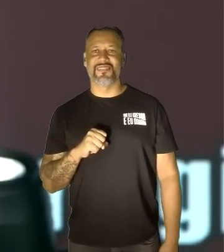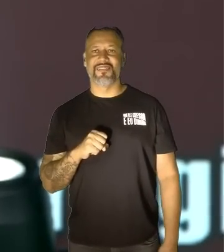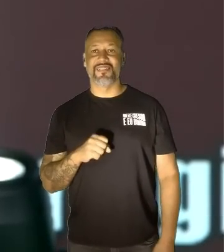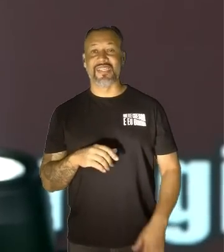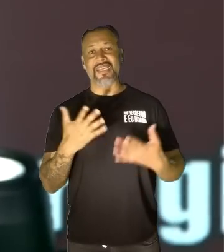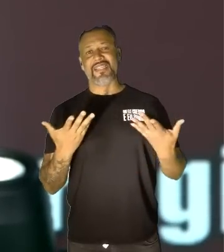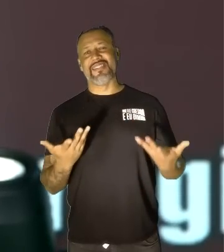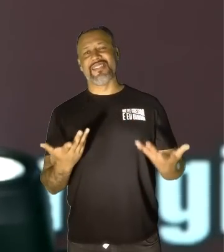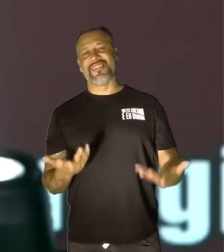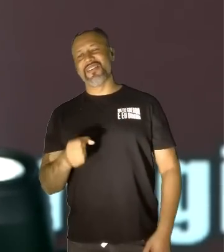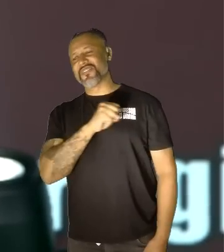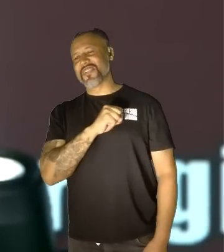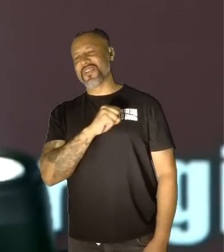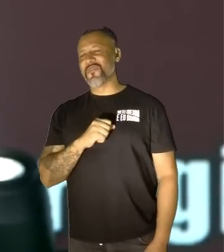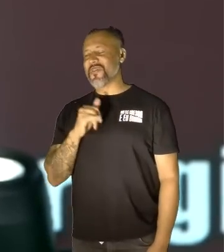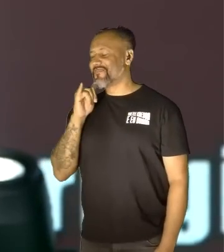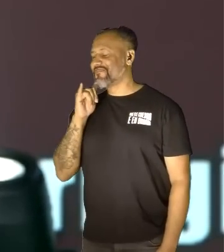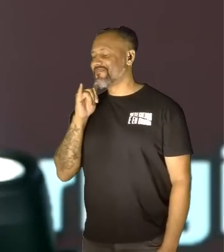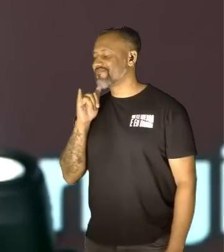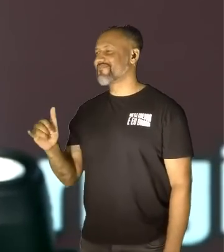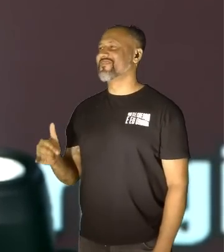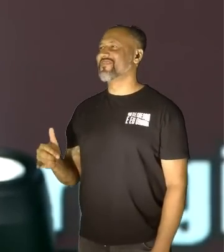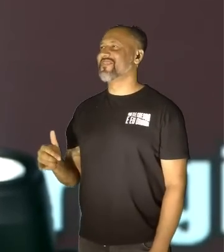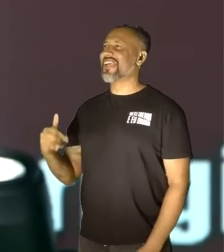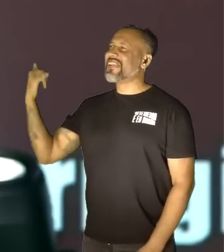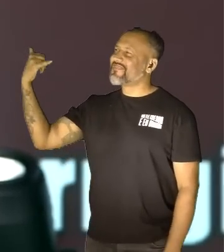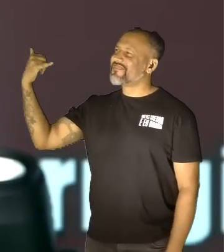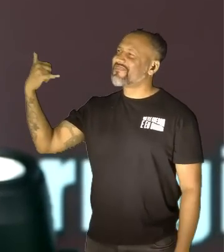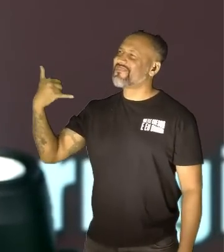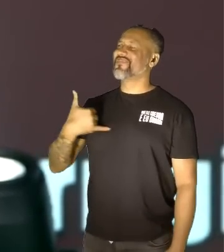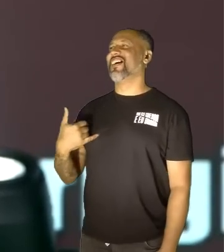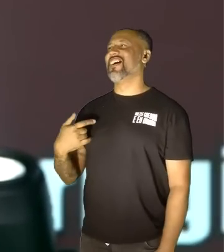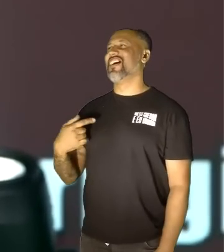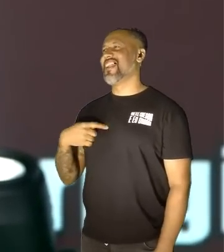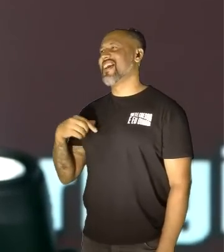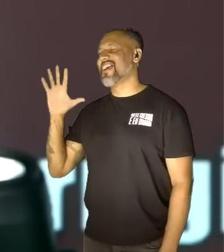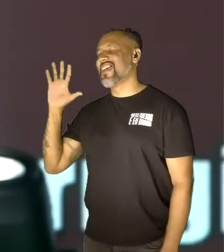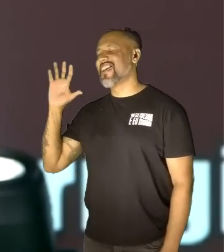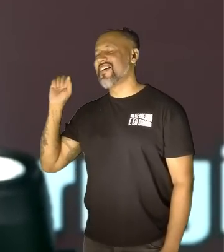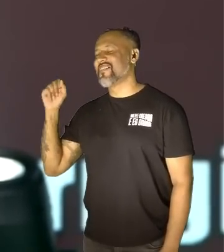E aí ele diz, fala que o teu servo ouve.